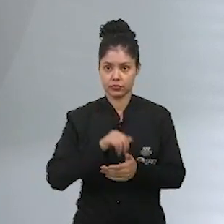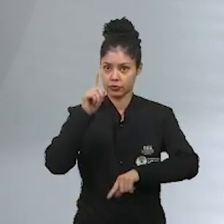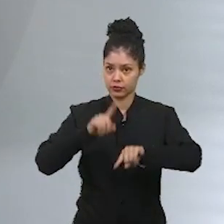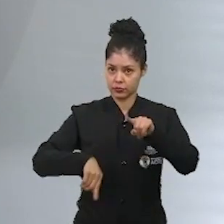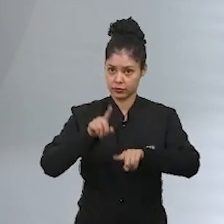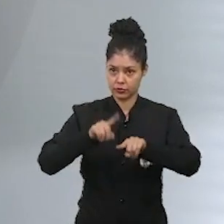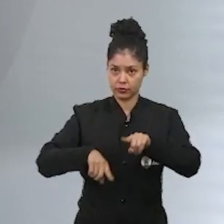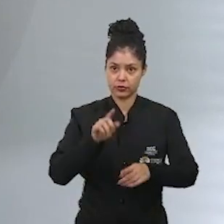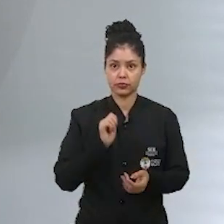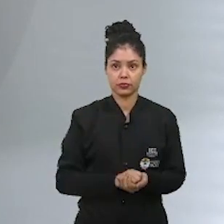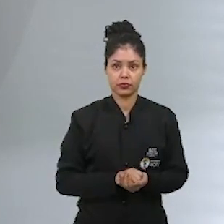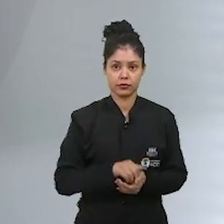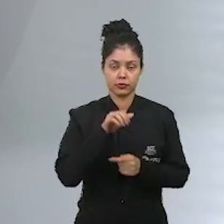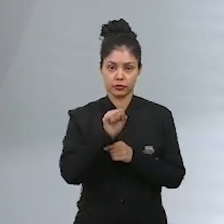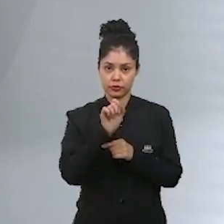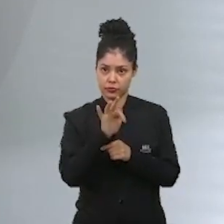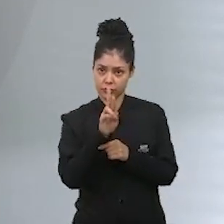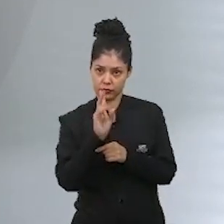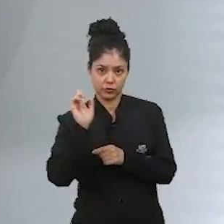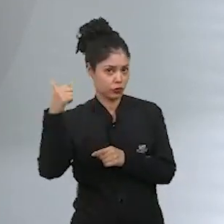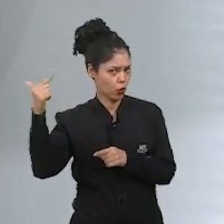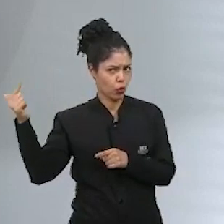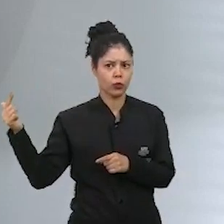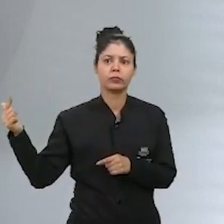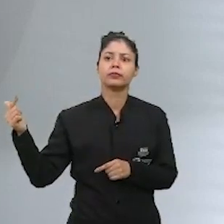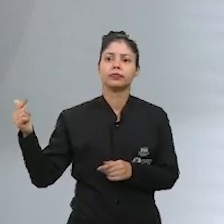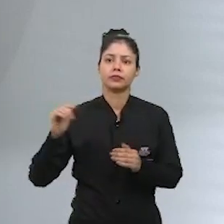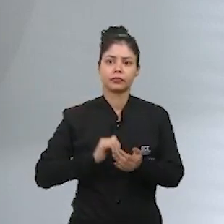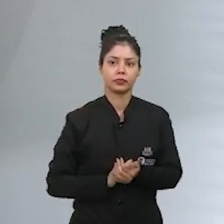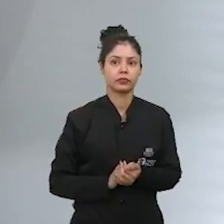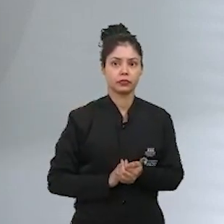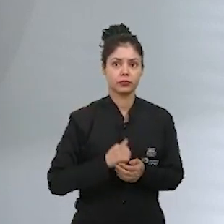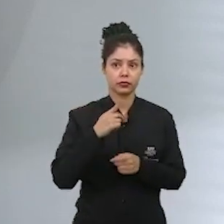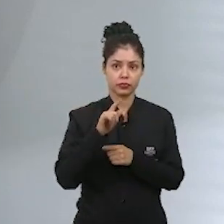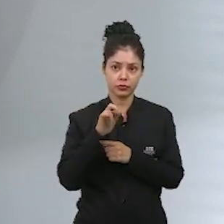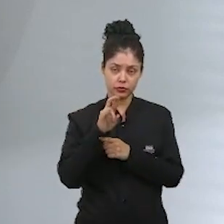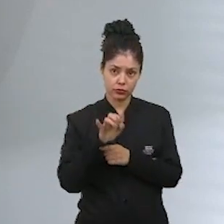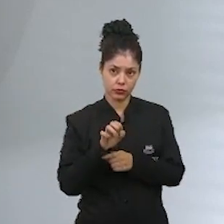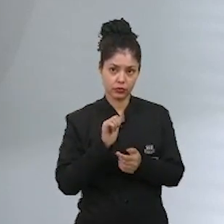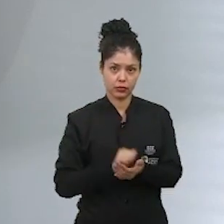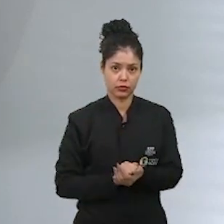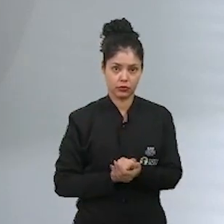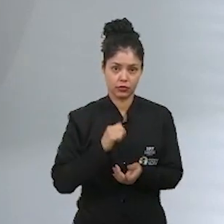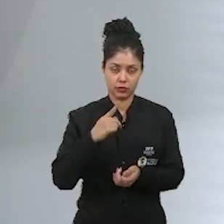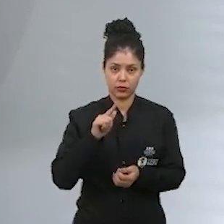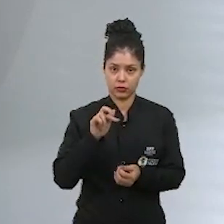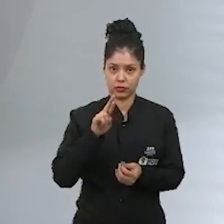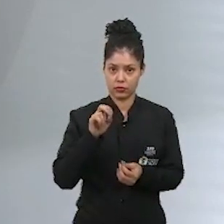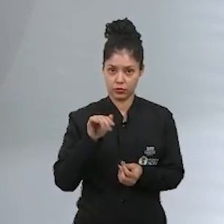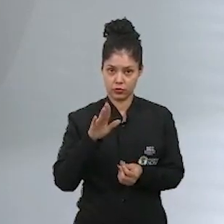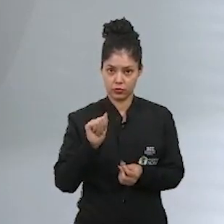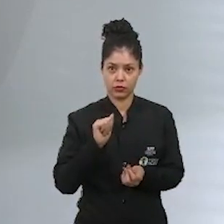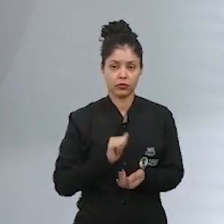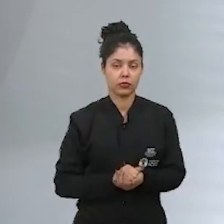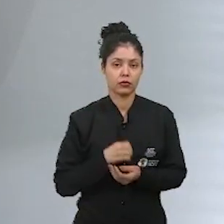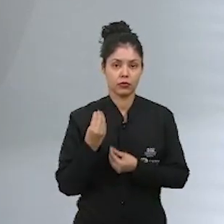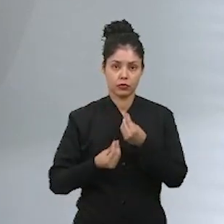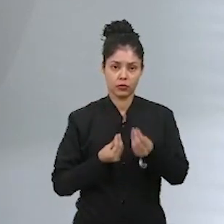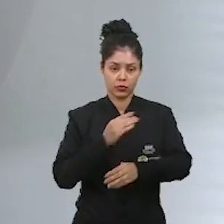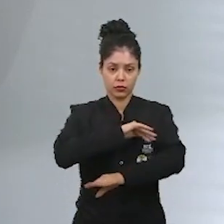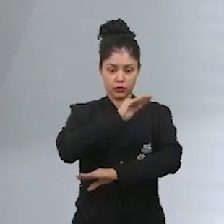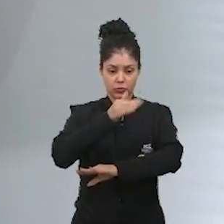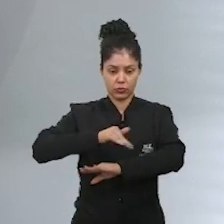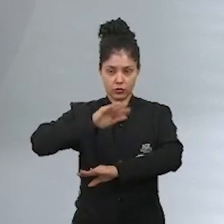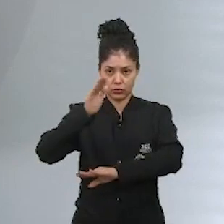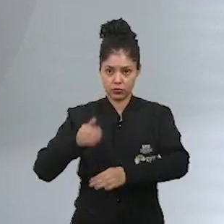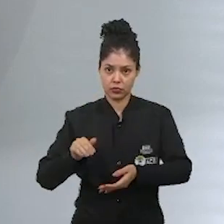material, sedimento de todas as outras áreas, da planície, do planalto e das montanhas também, tá? Como são as áreas mais